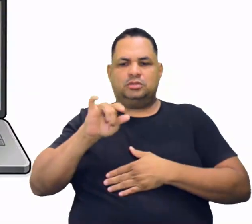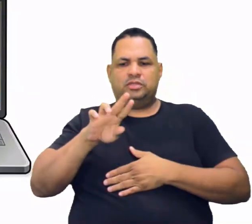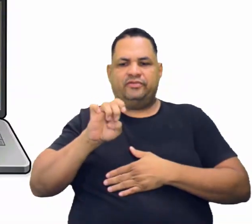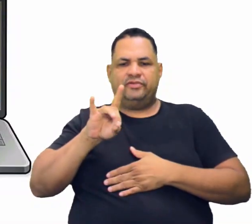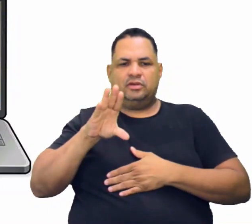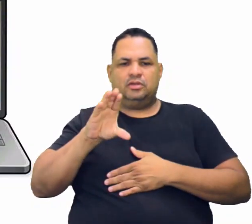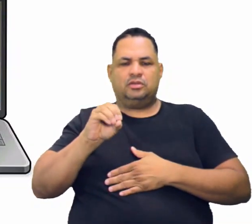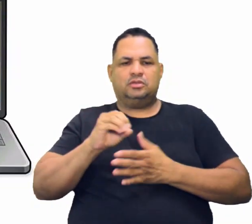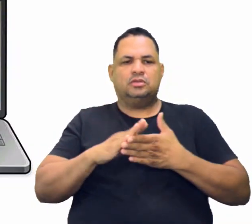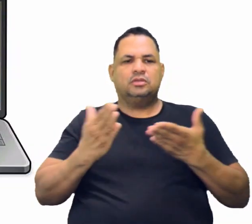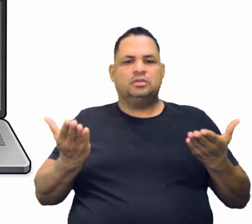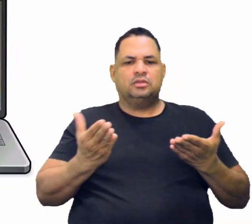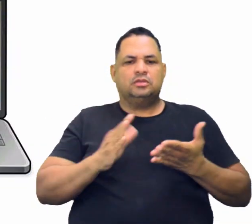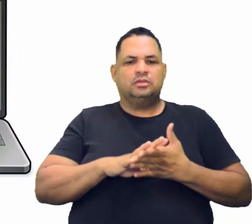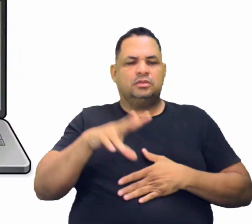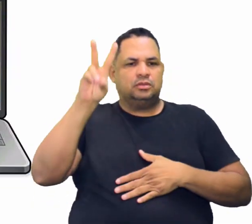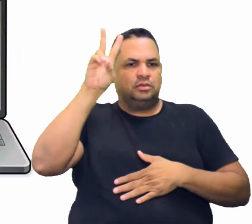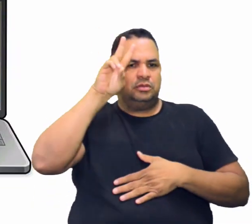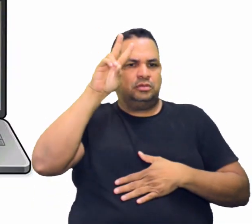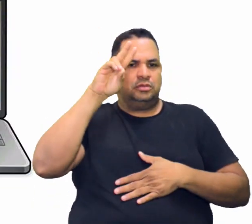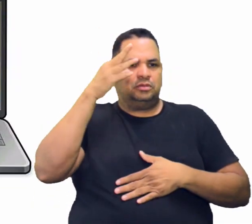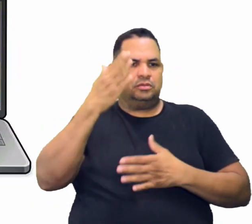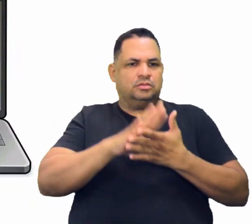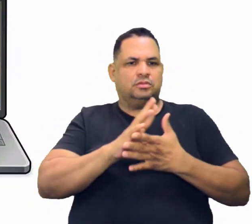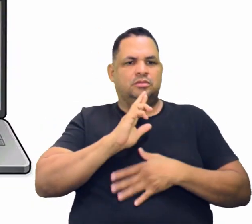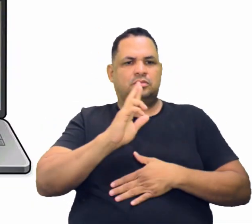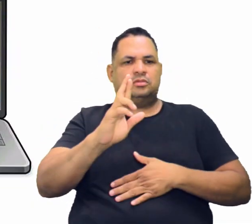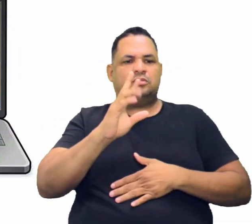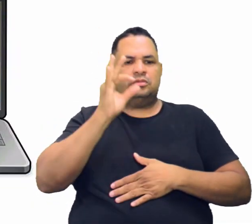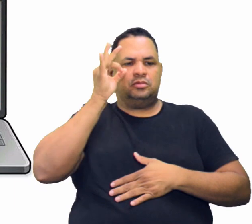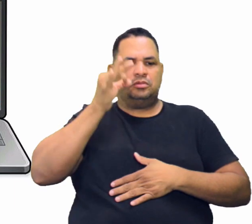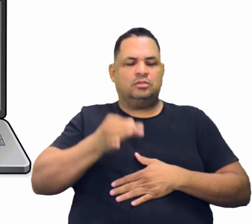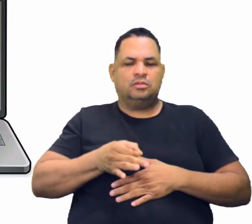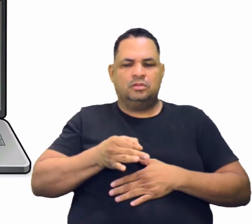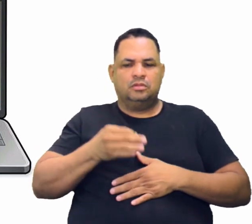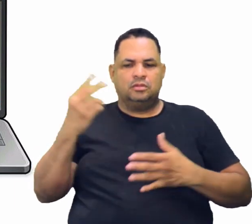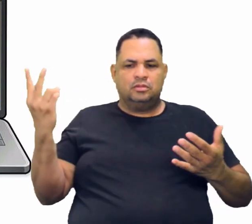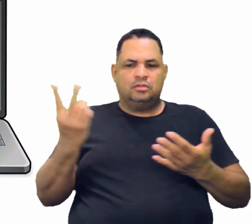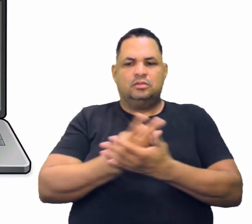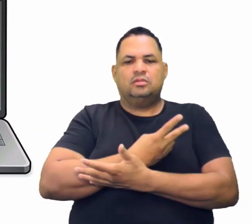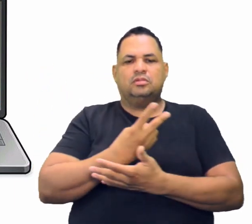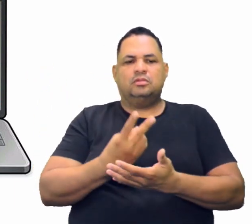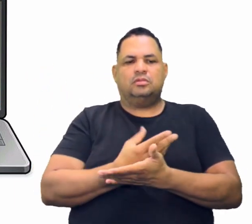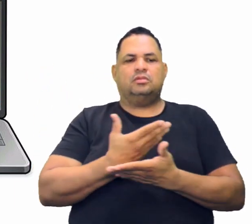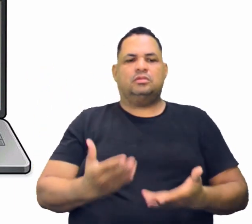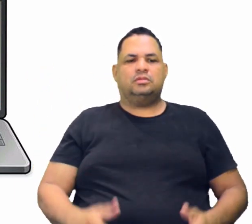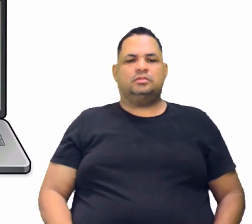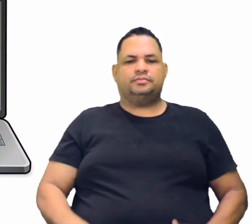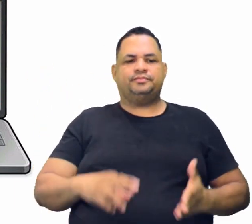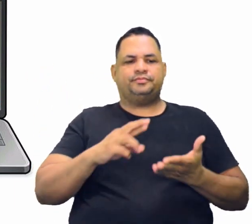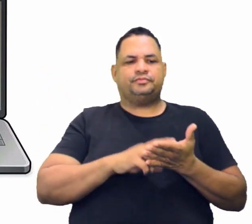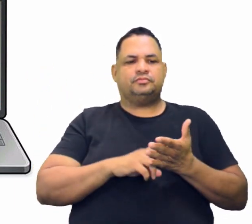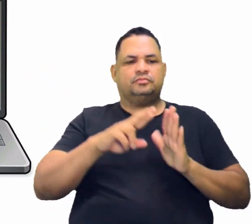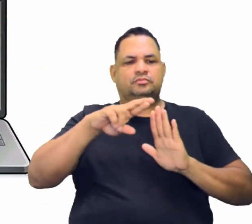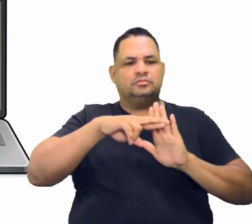Então, meus queridos, vamos recordar, responda certo ou errado as